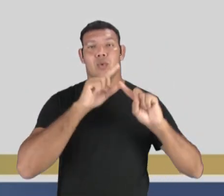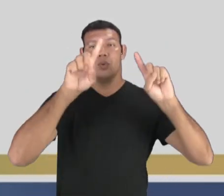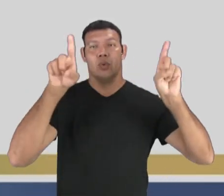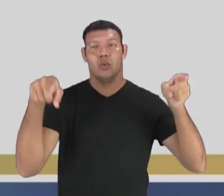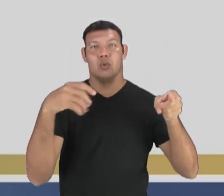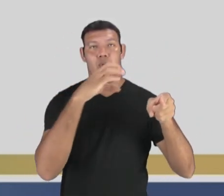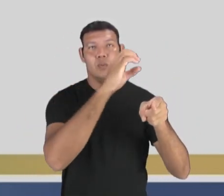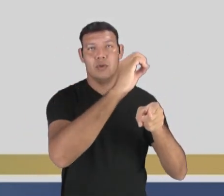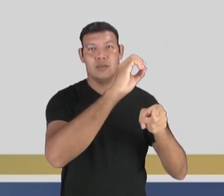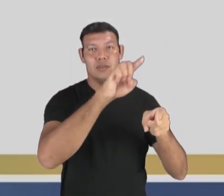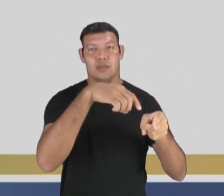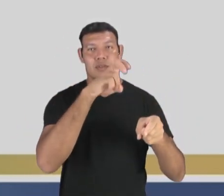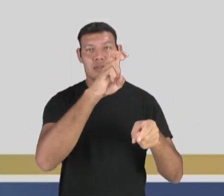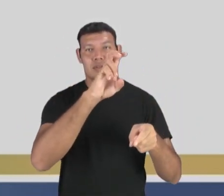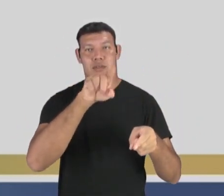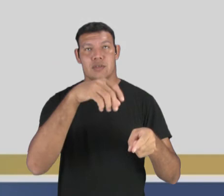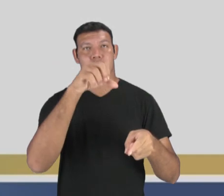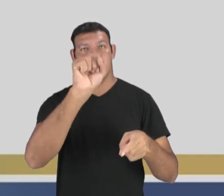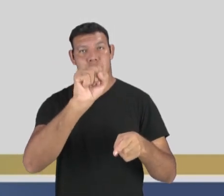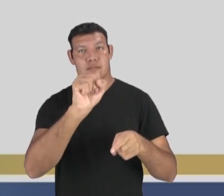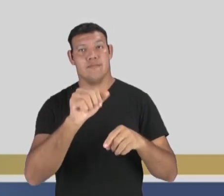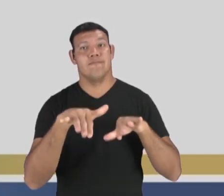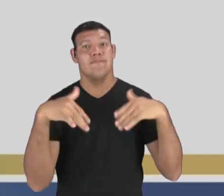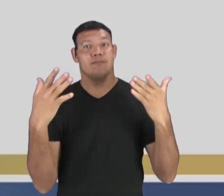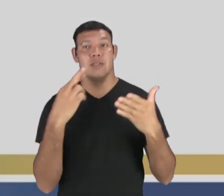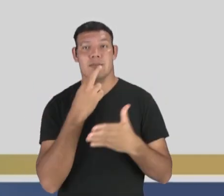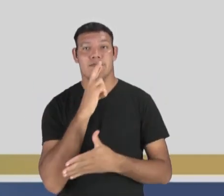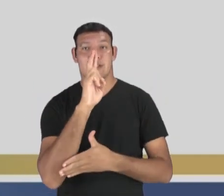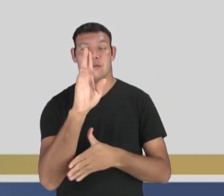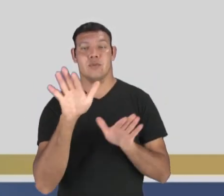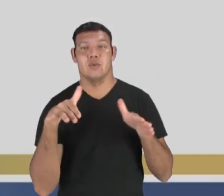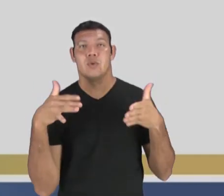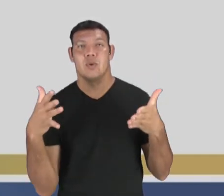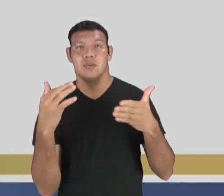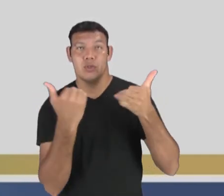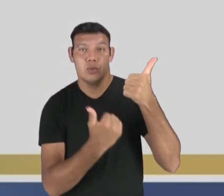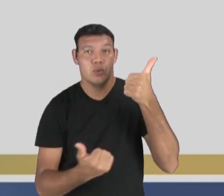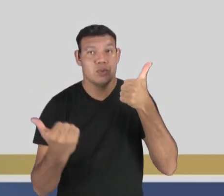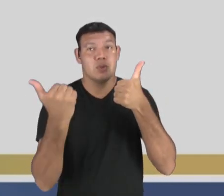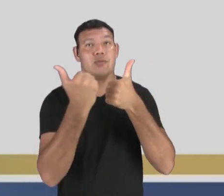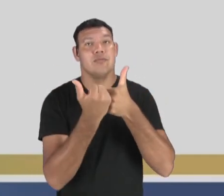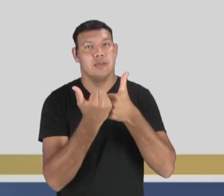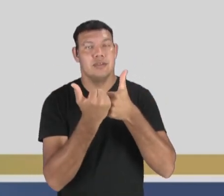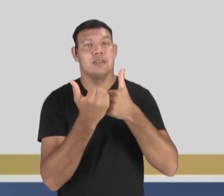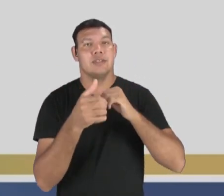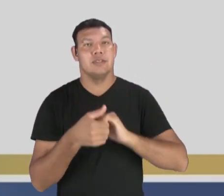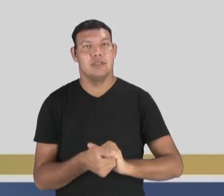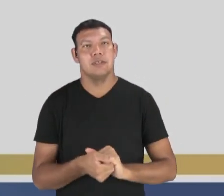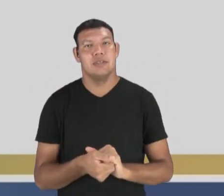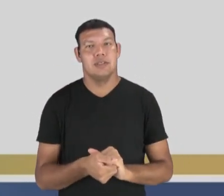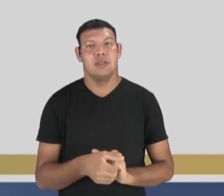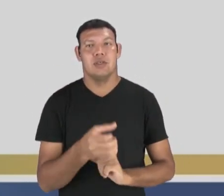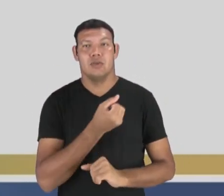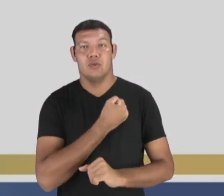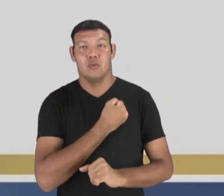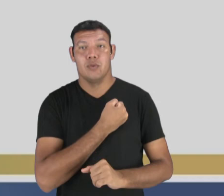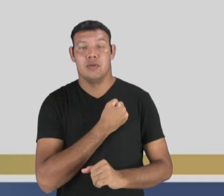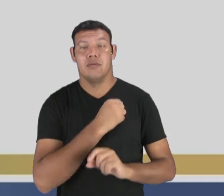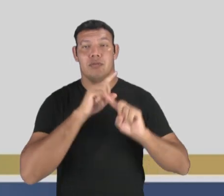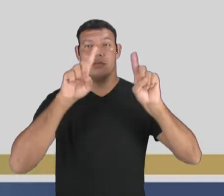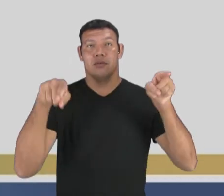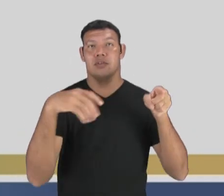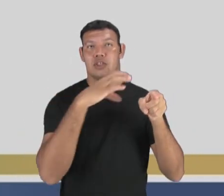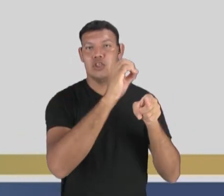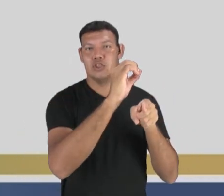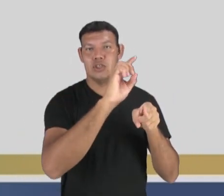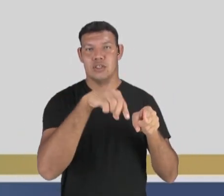8. E aí nós vamos ter a seguinte situação. Ao substituir os valores do terno ordenado 0, 5 e